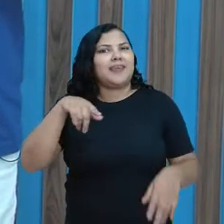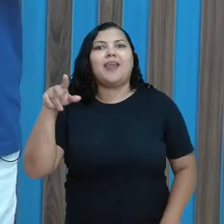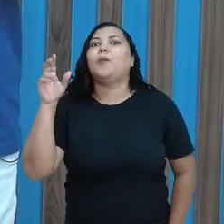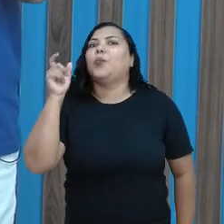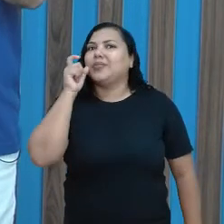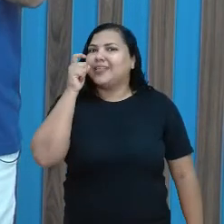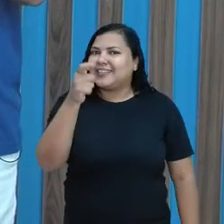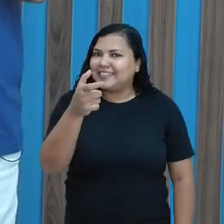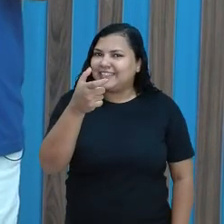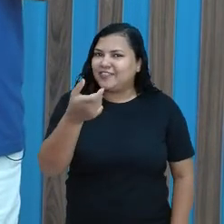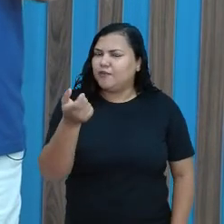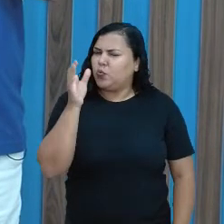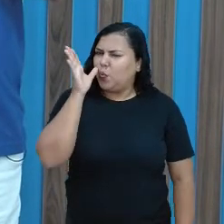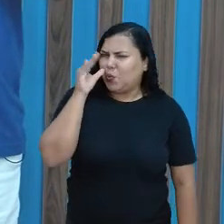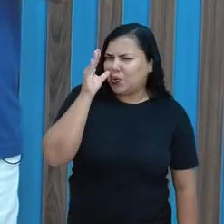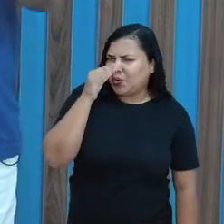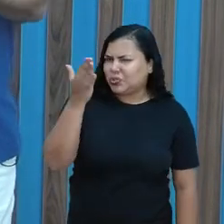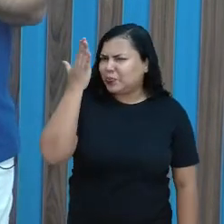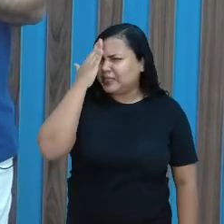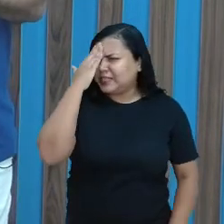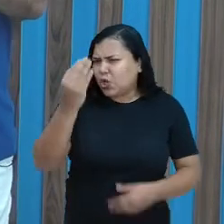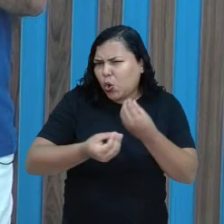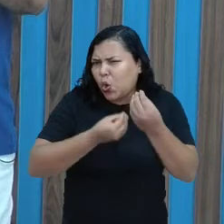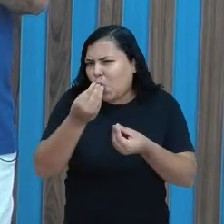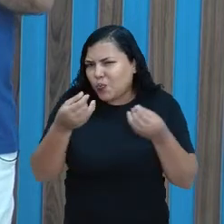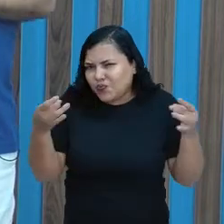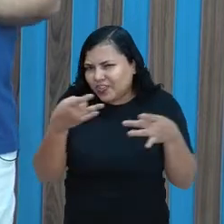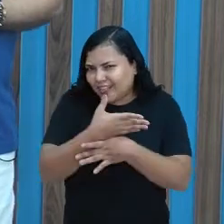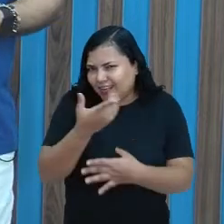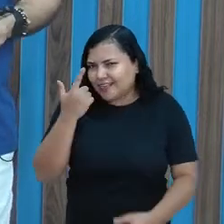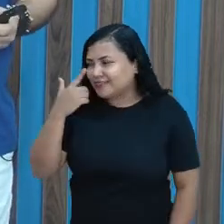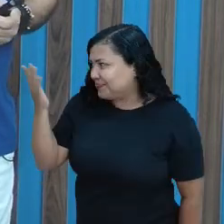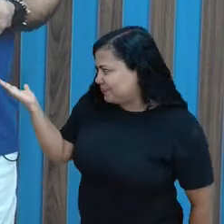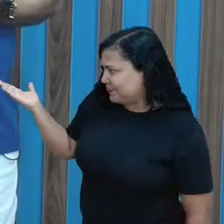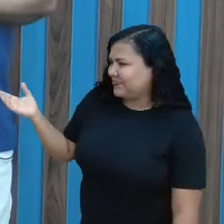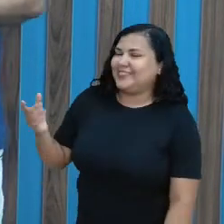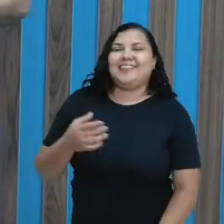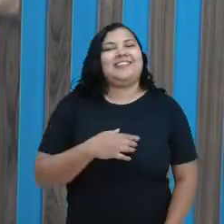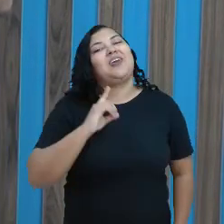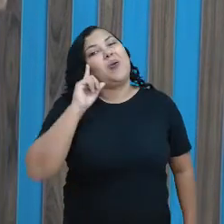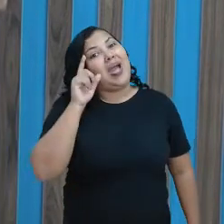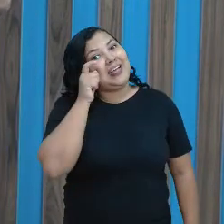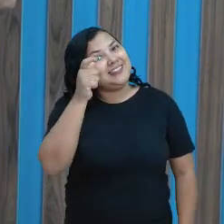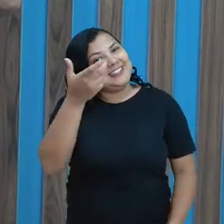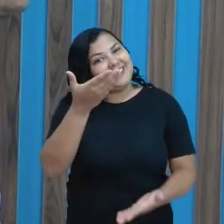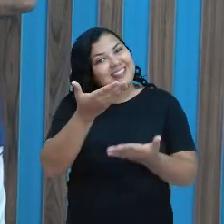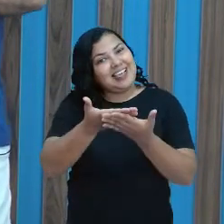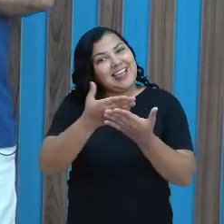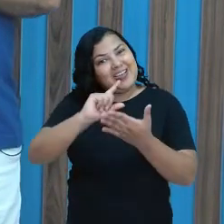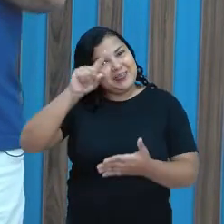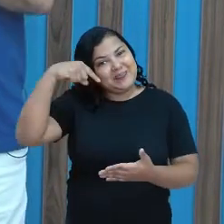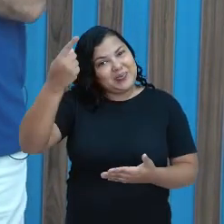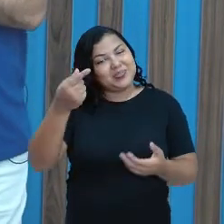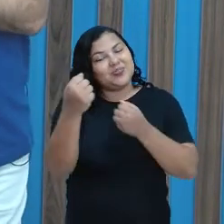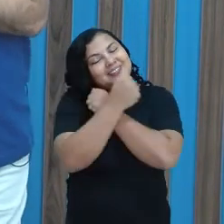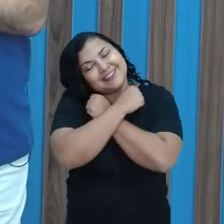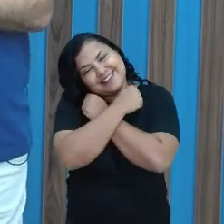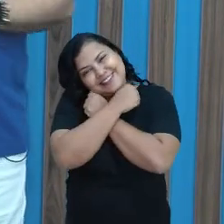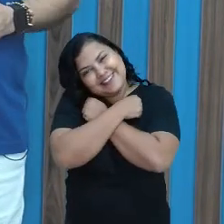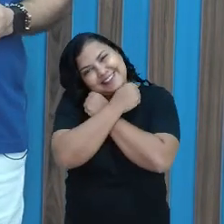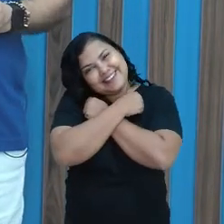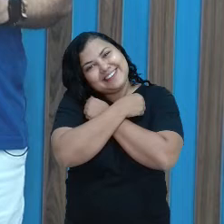ficou curioso para entender o desfecho desse tema, então não perde a próxima aula. É isso, gente. Grande